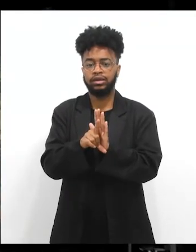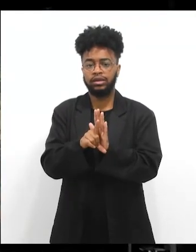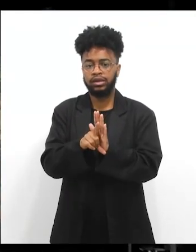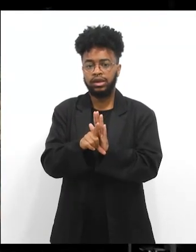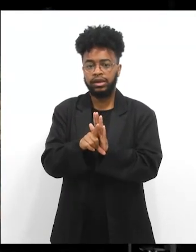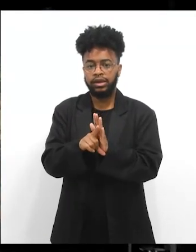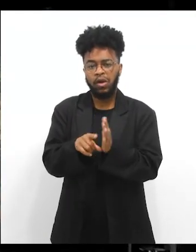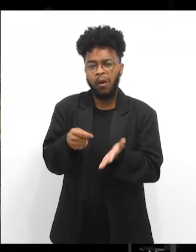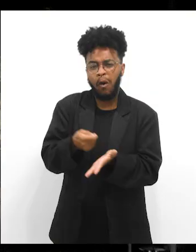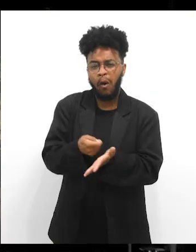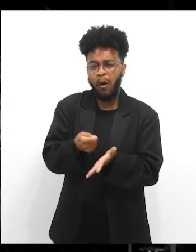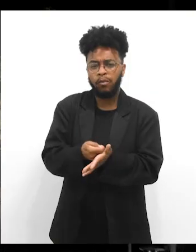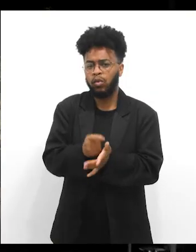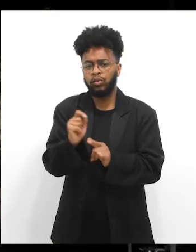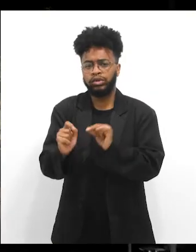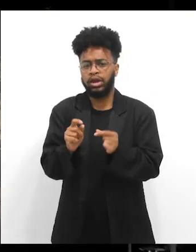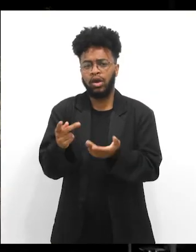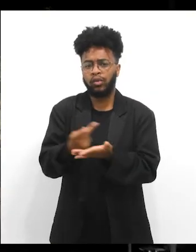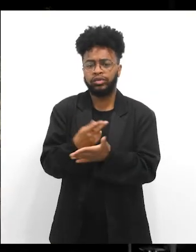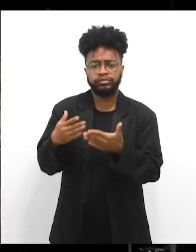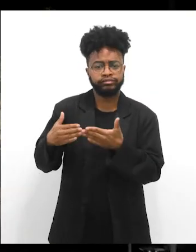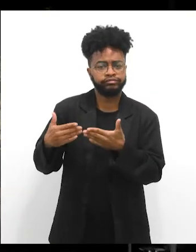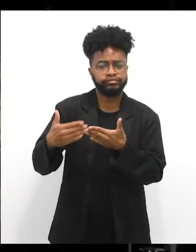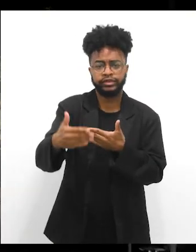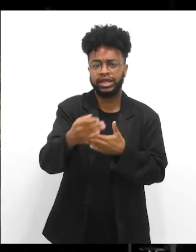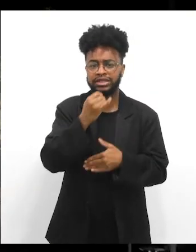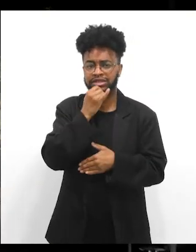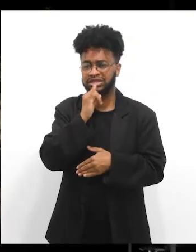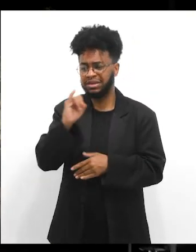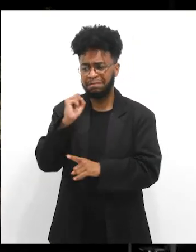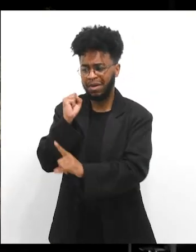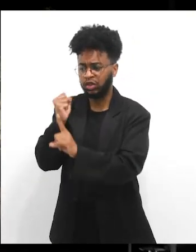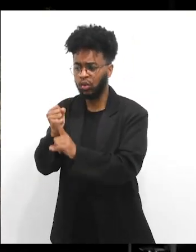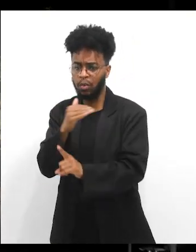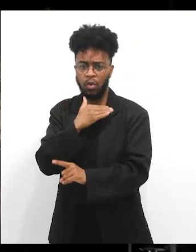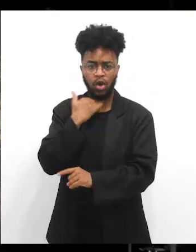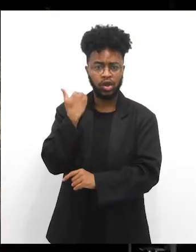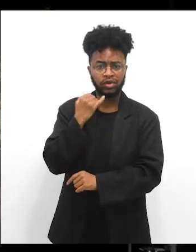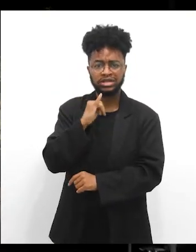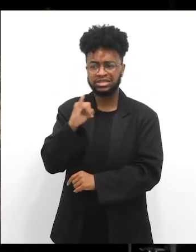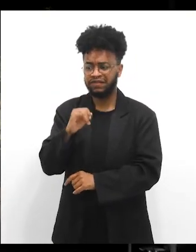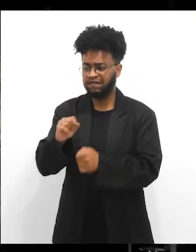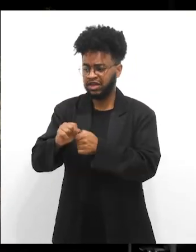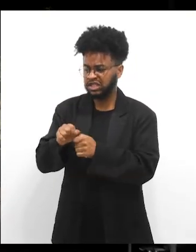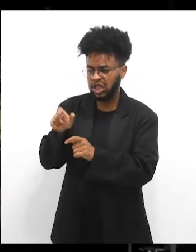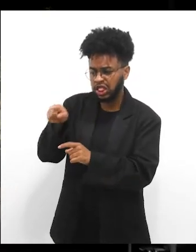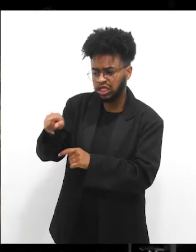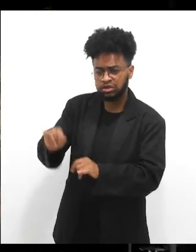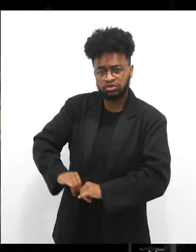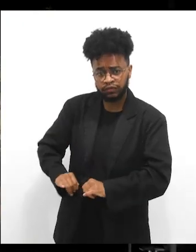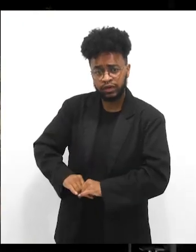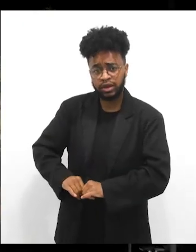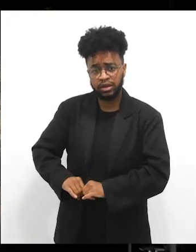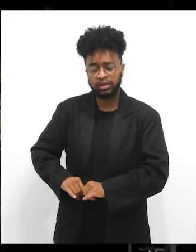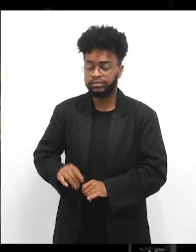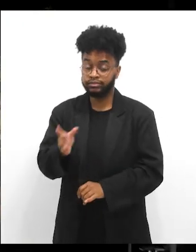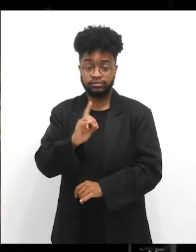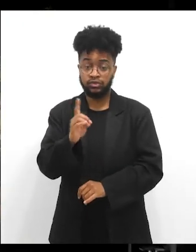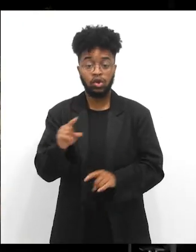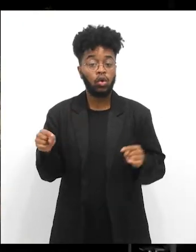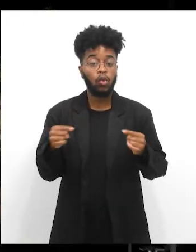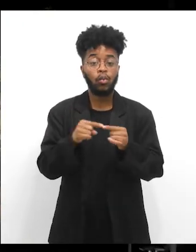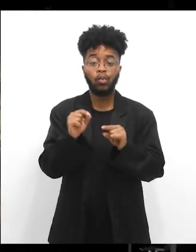lei que gere determinismo. Então tudo matou, morreu, né? Fez sofrer. Não, tudo